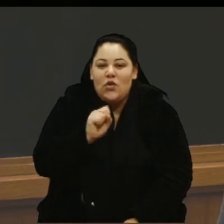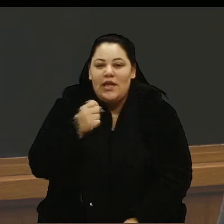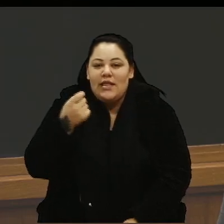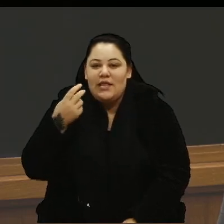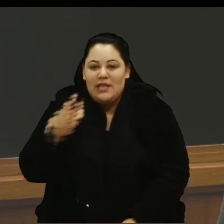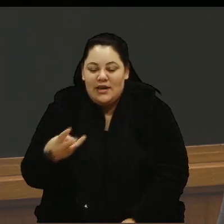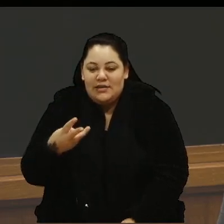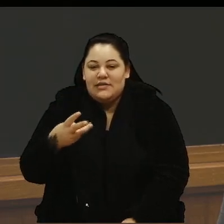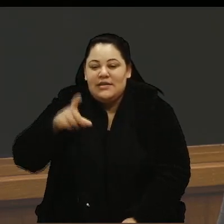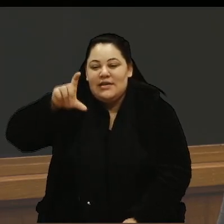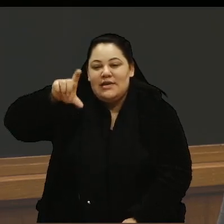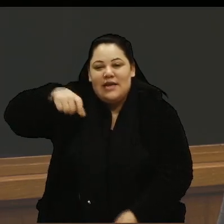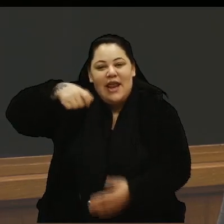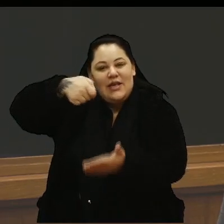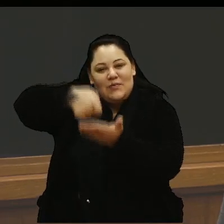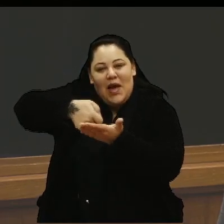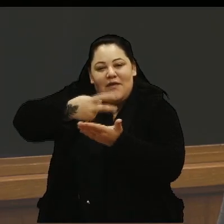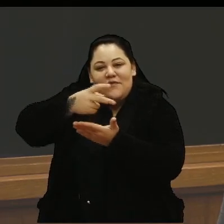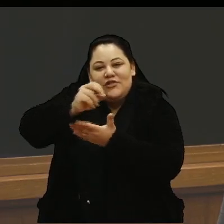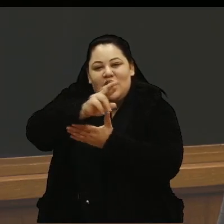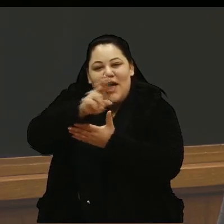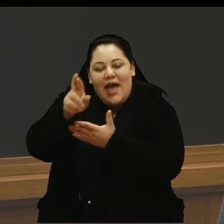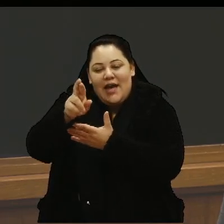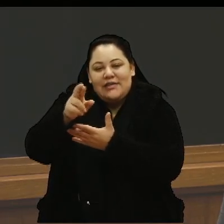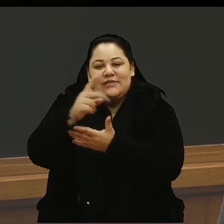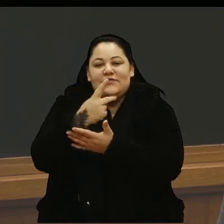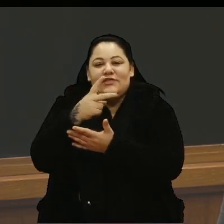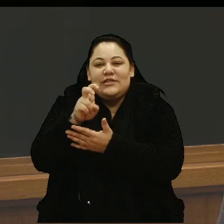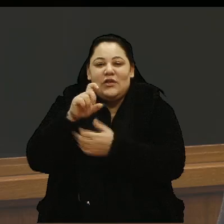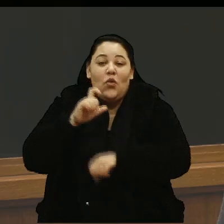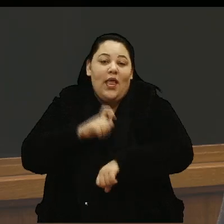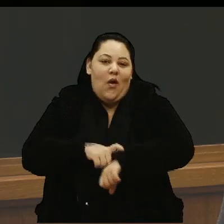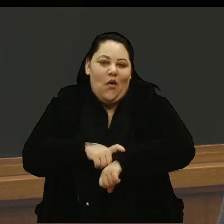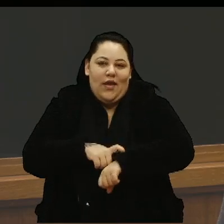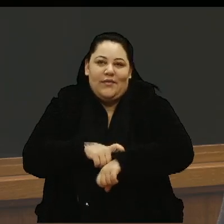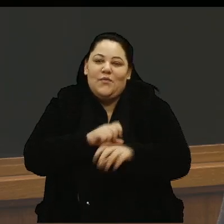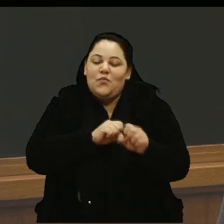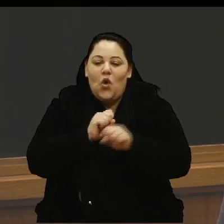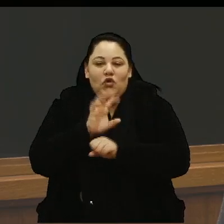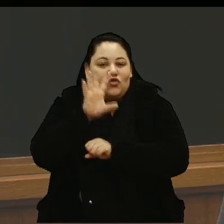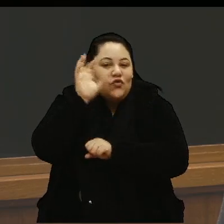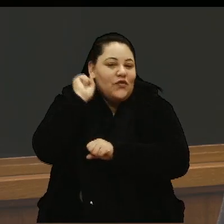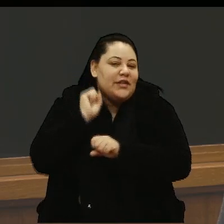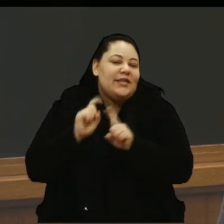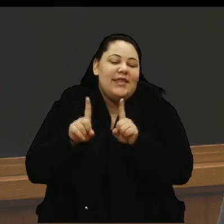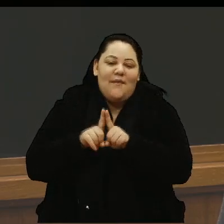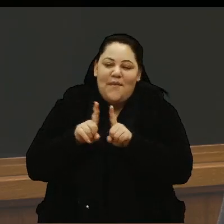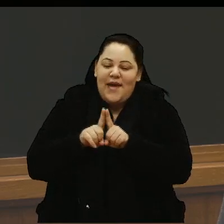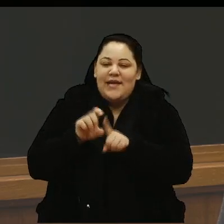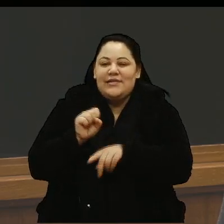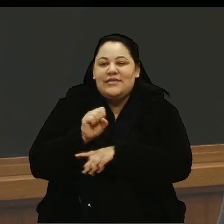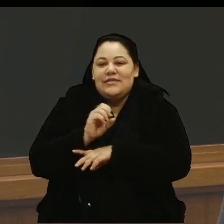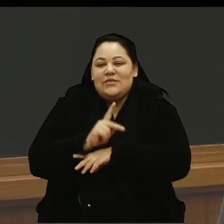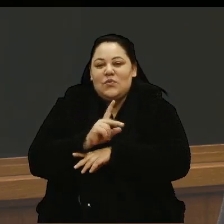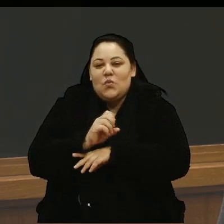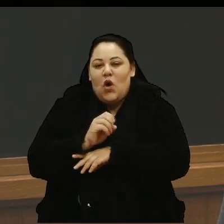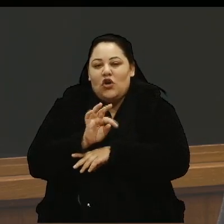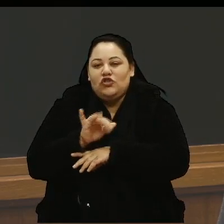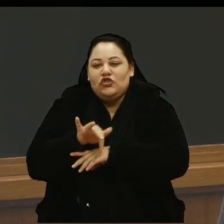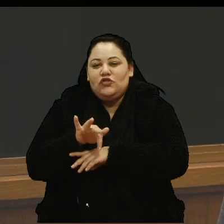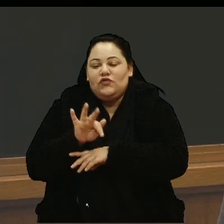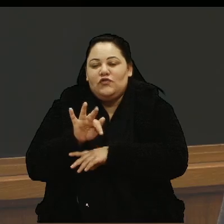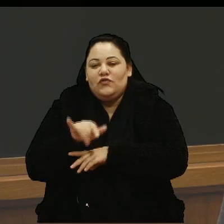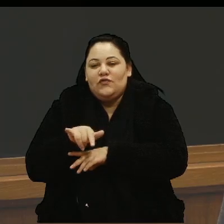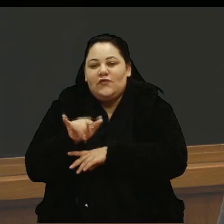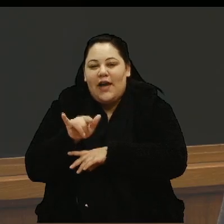a R$20 pelo Simpla ou R$25 no horário. Tu pode ouvir esse EP também pelo Spotify, pelo Deezer, pelo Apple Music, pelo